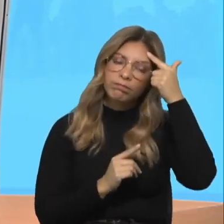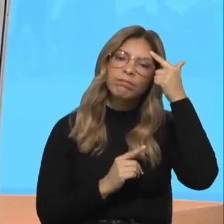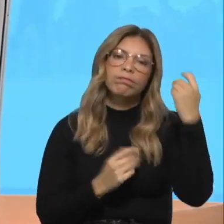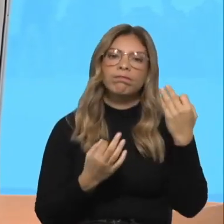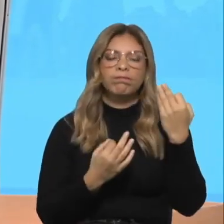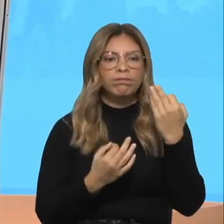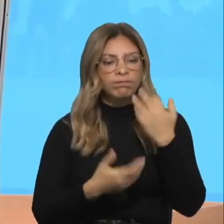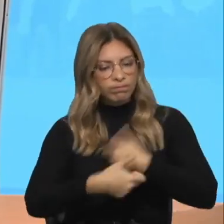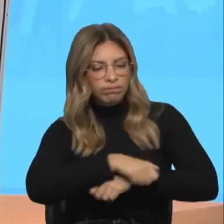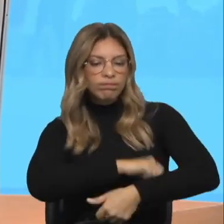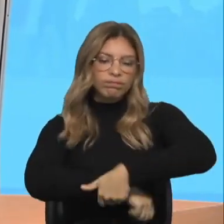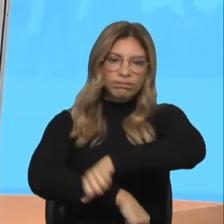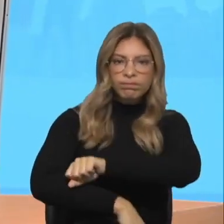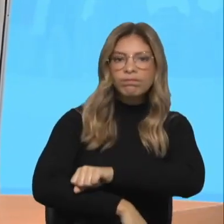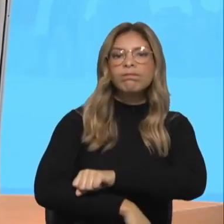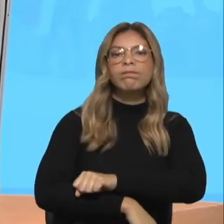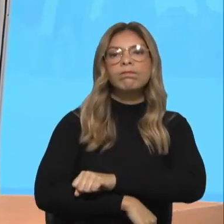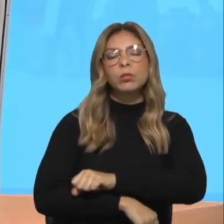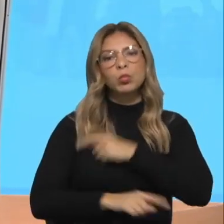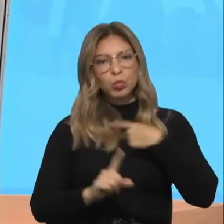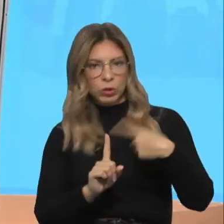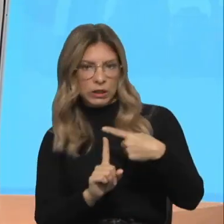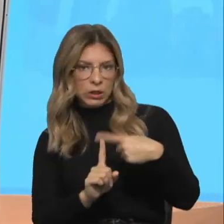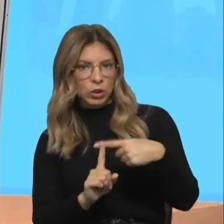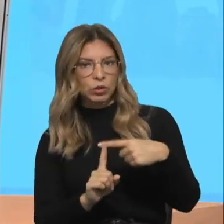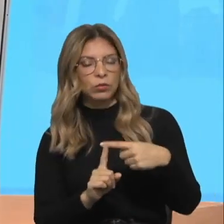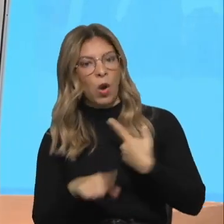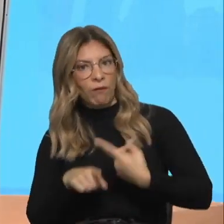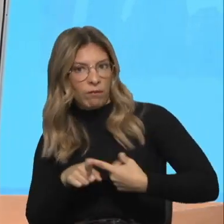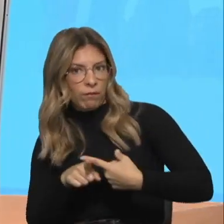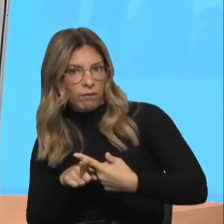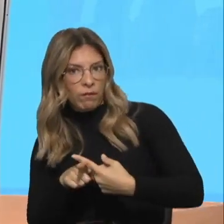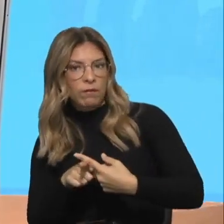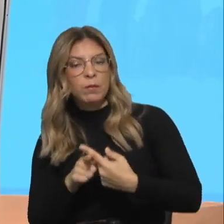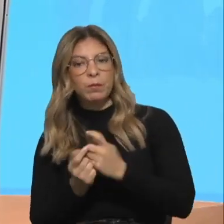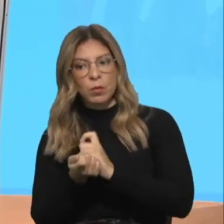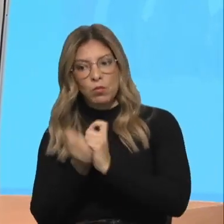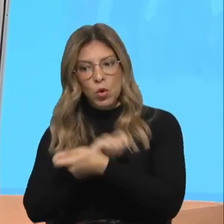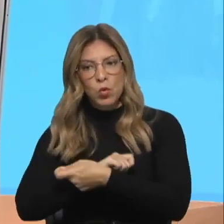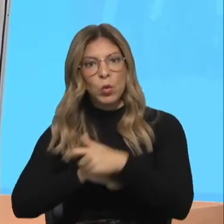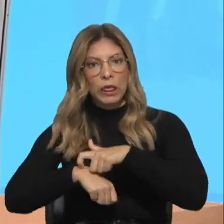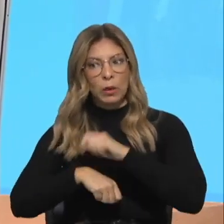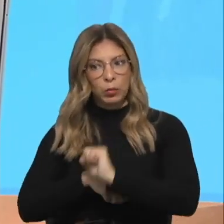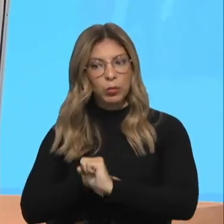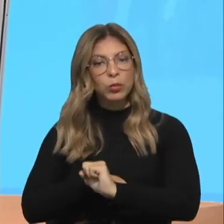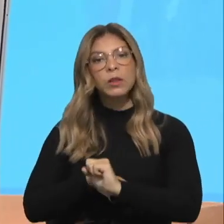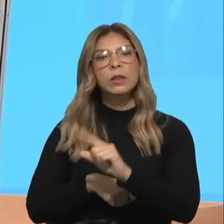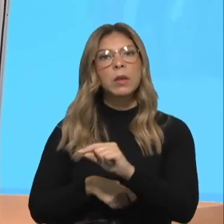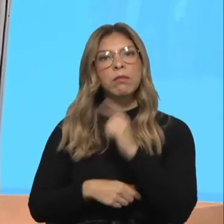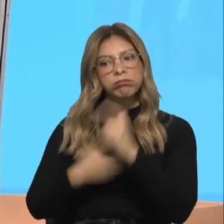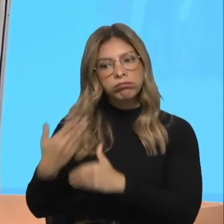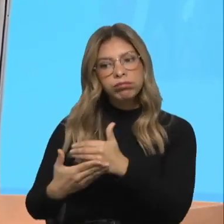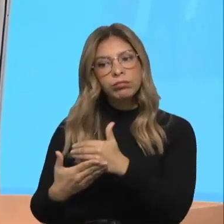de uma maneira positiva, esperançosa, esta mudança de tempo, e para o fazer é preciso